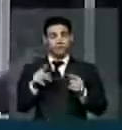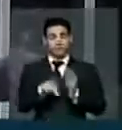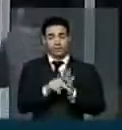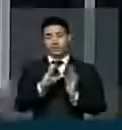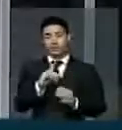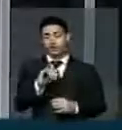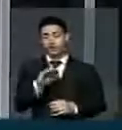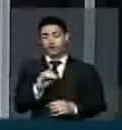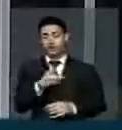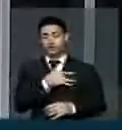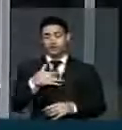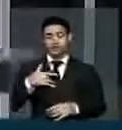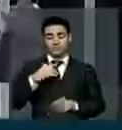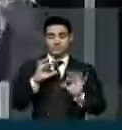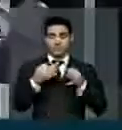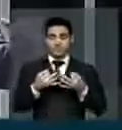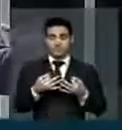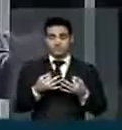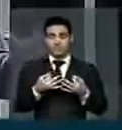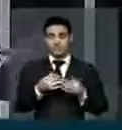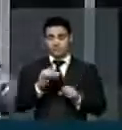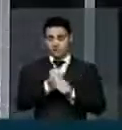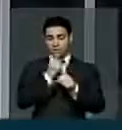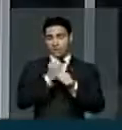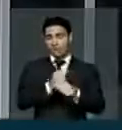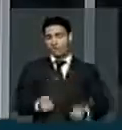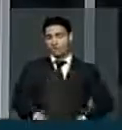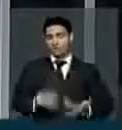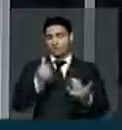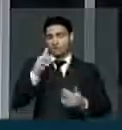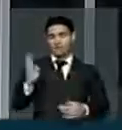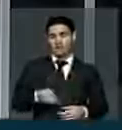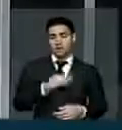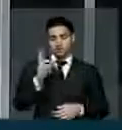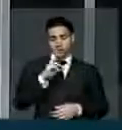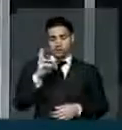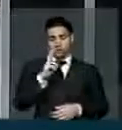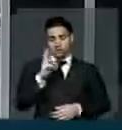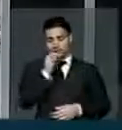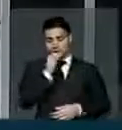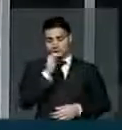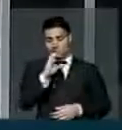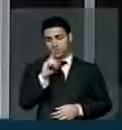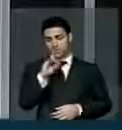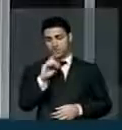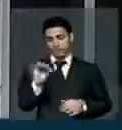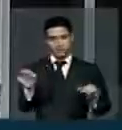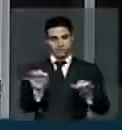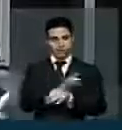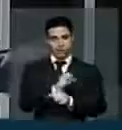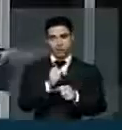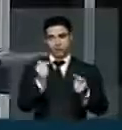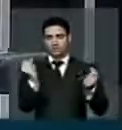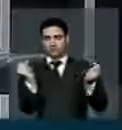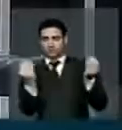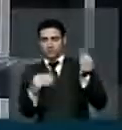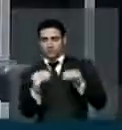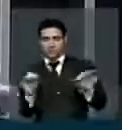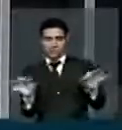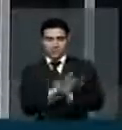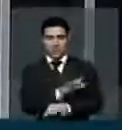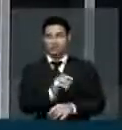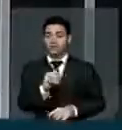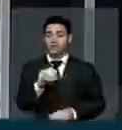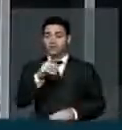clínicas de saúde da família. A obra custa algo em torno de R$1 milhão, de uma clínica toda pronta e equipada. Os prefeitos do interior